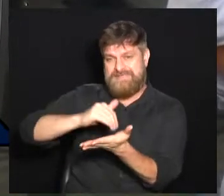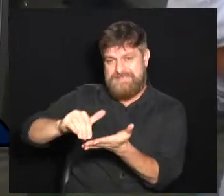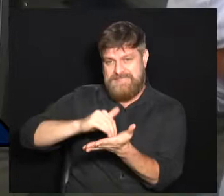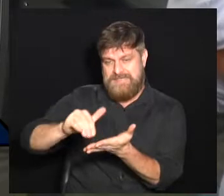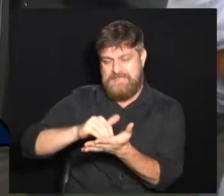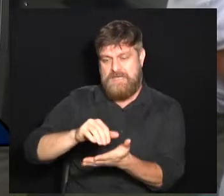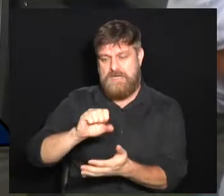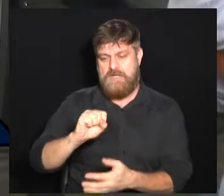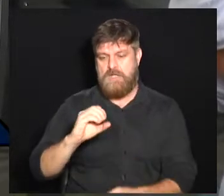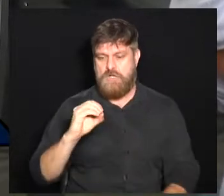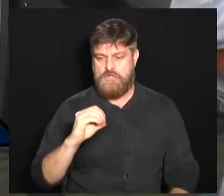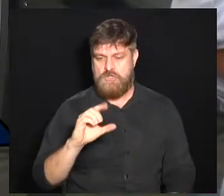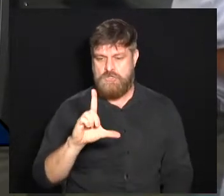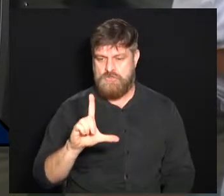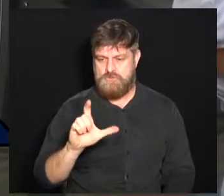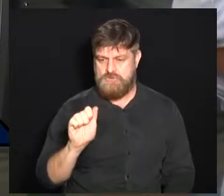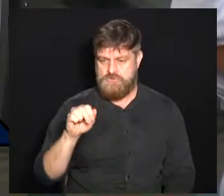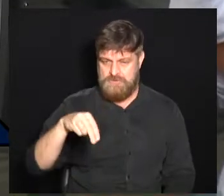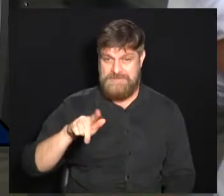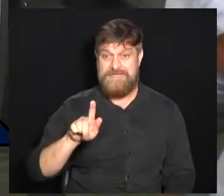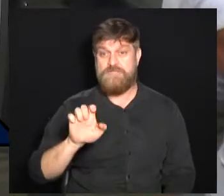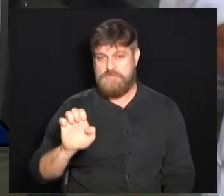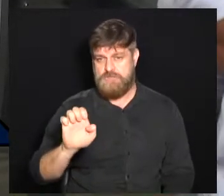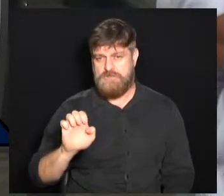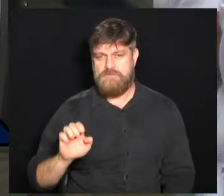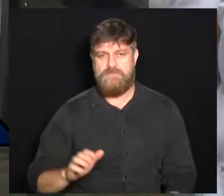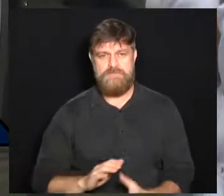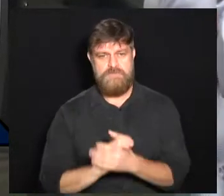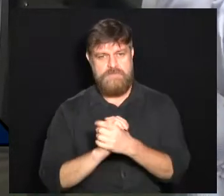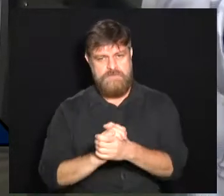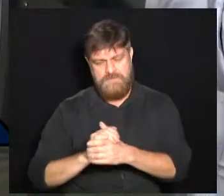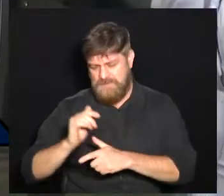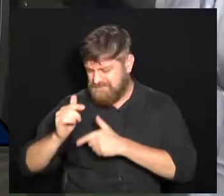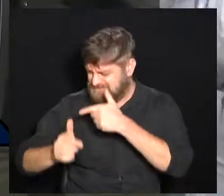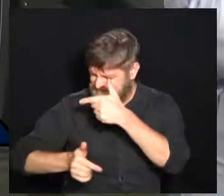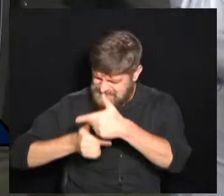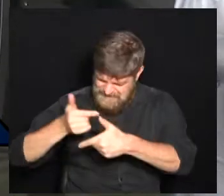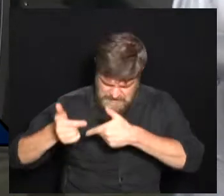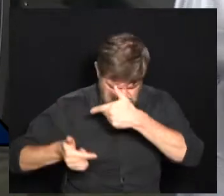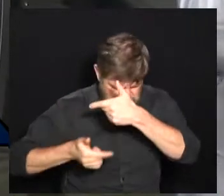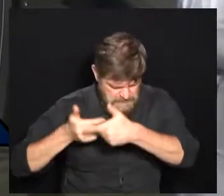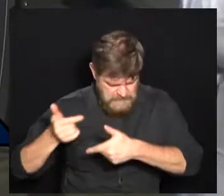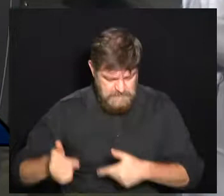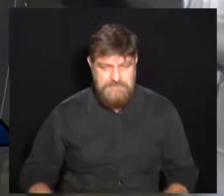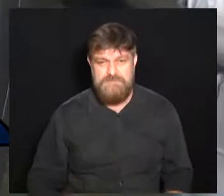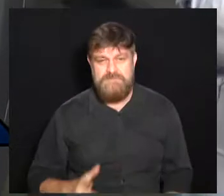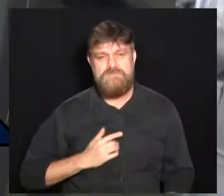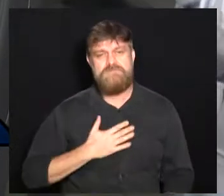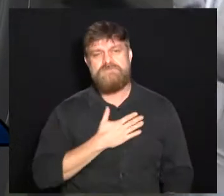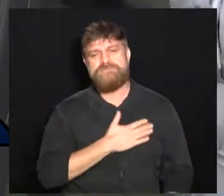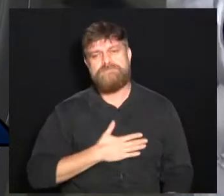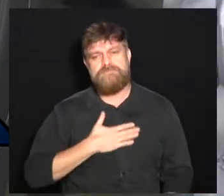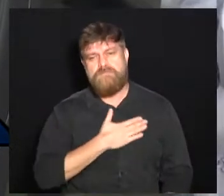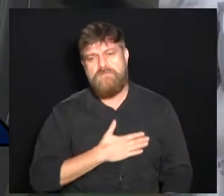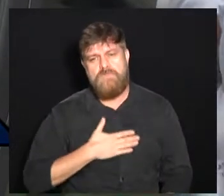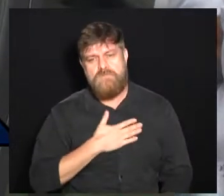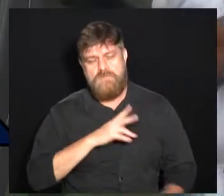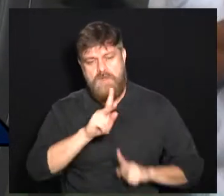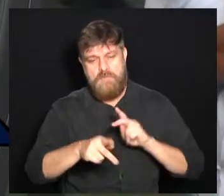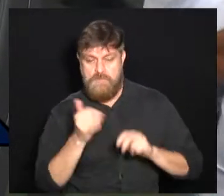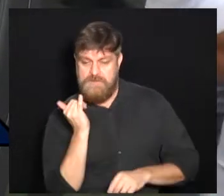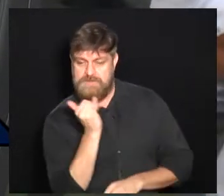Solange Pellicer. E congratular também com os trabalhos que vêm sendo feitos. E eu gostaria de dizer à população